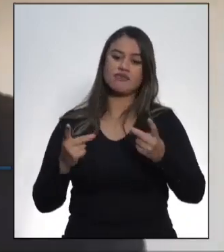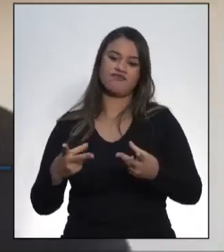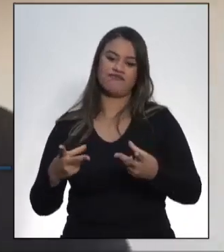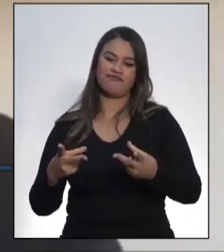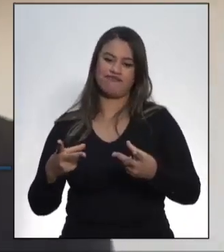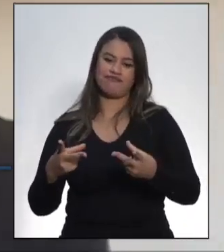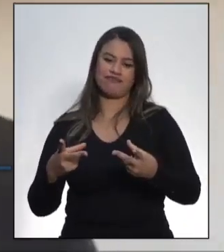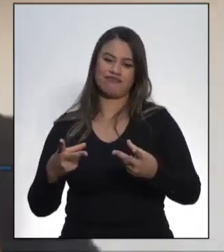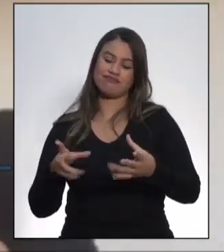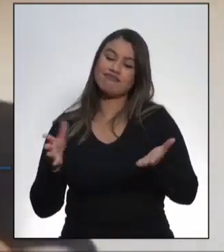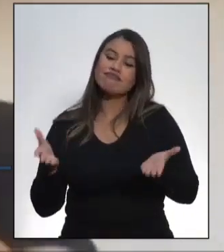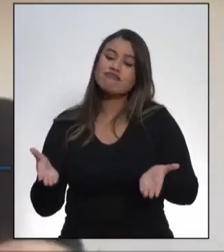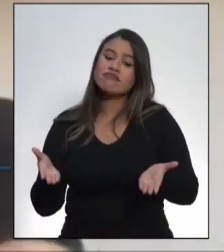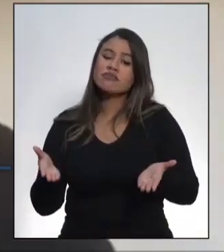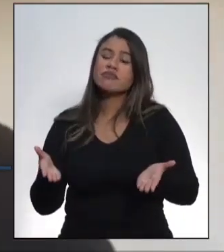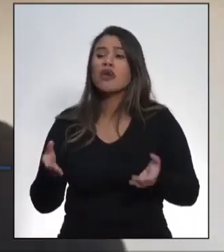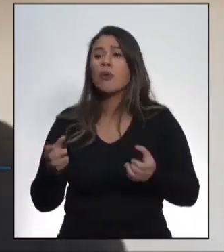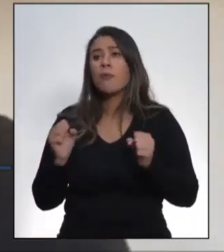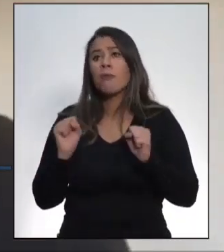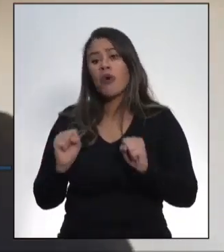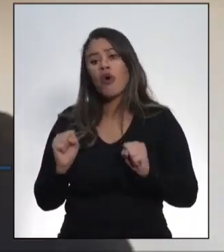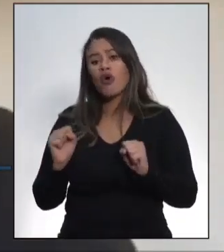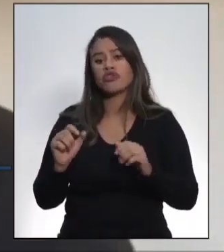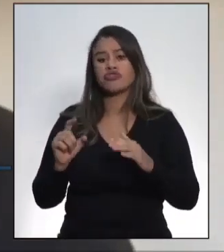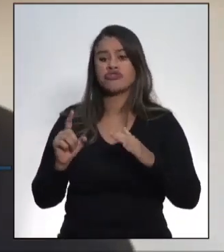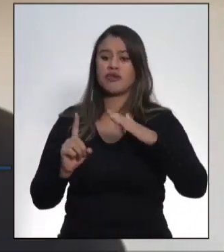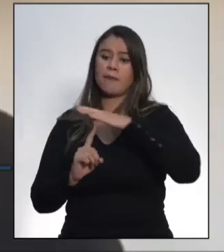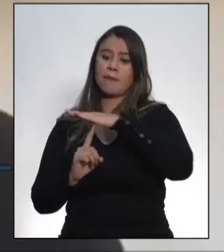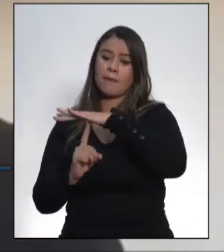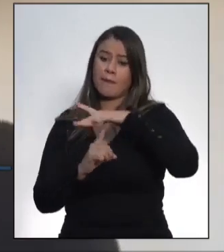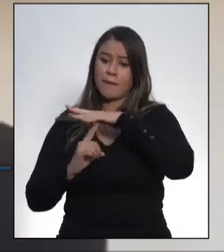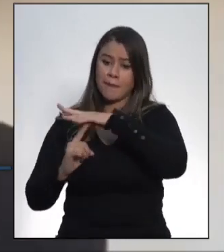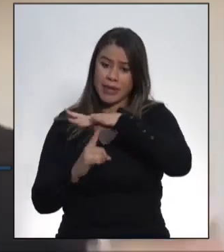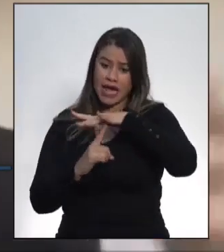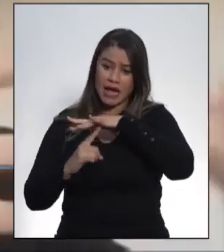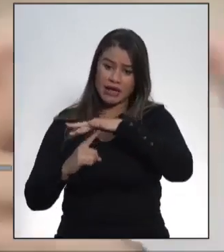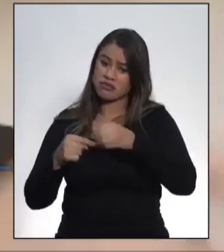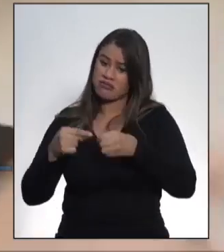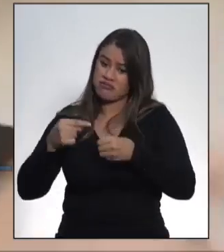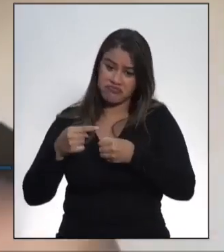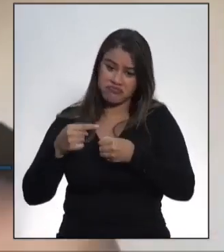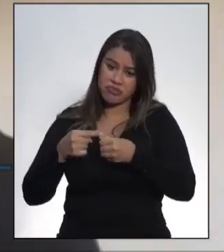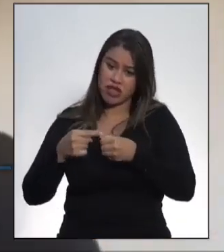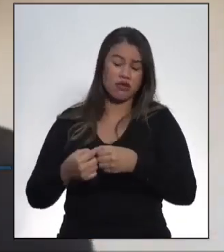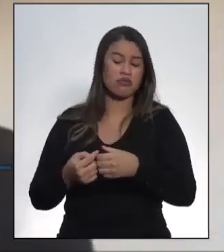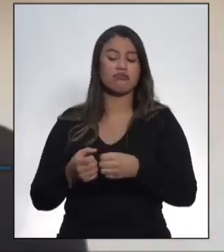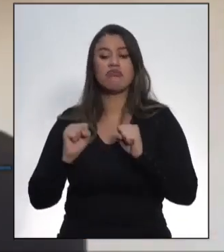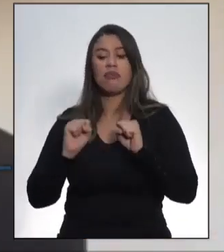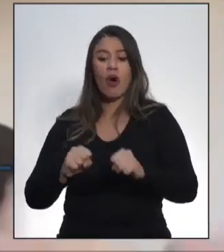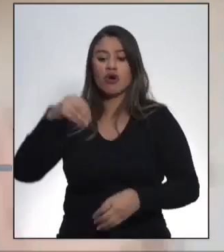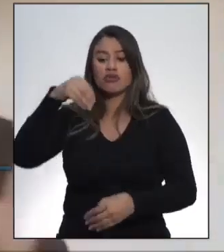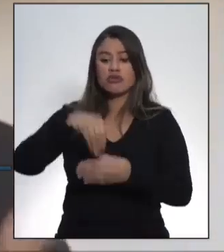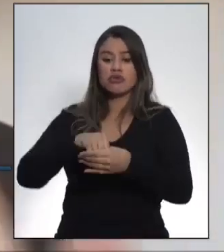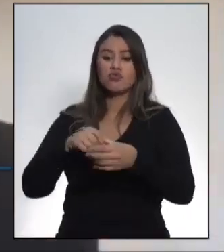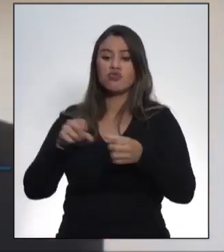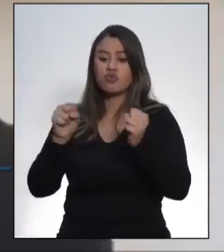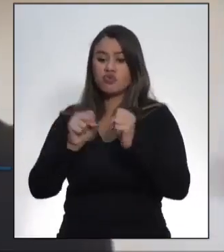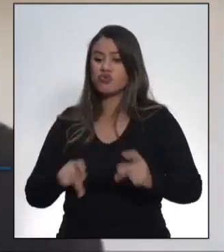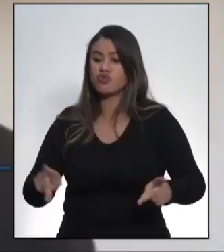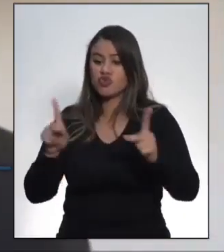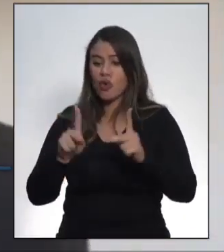essa praça pode ser literalmente a pracinha da sua cidade, pode ser dentro de um shopping center, pode ser numa